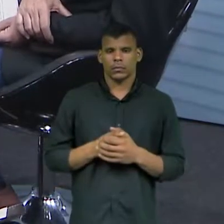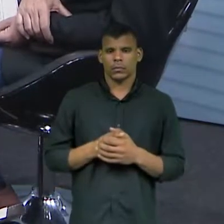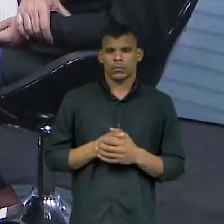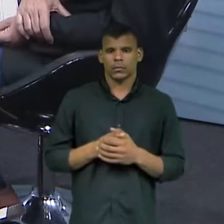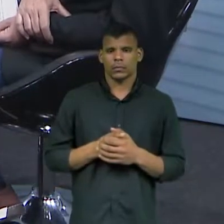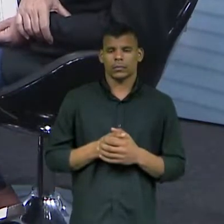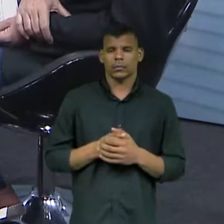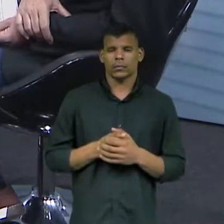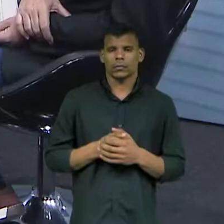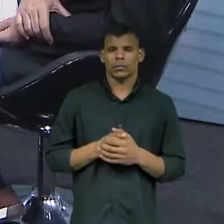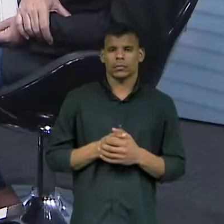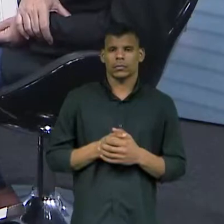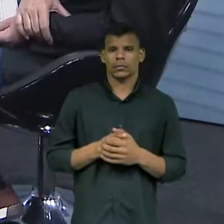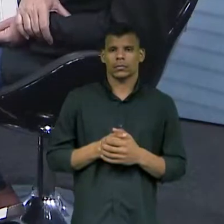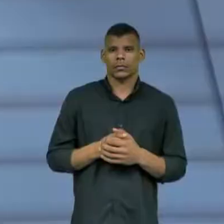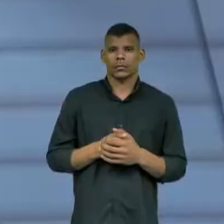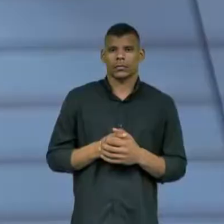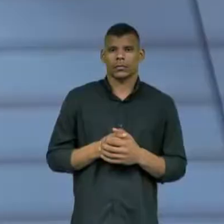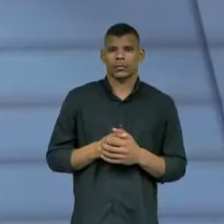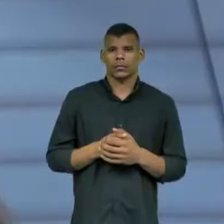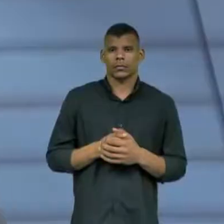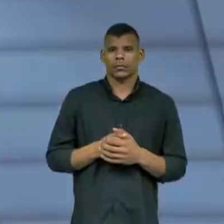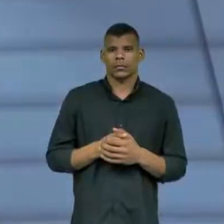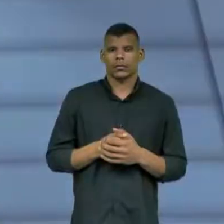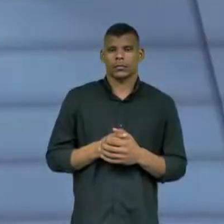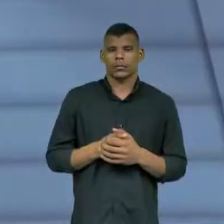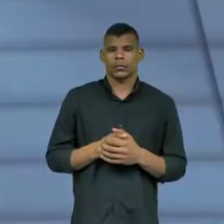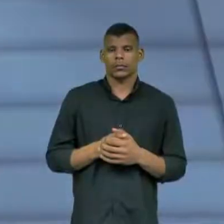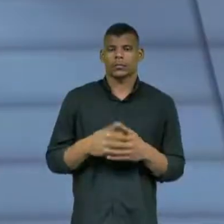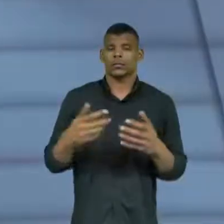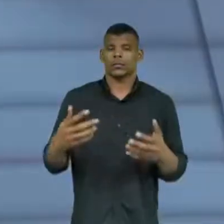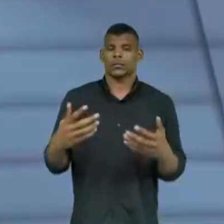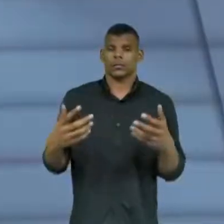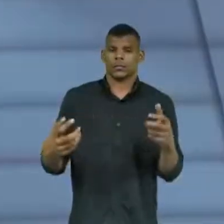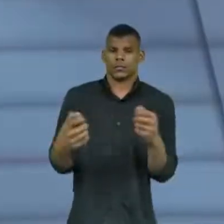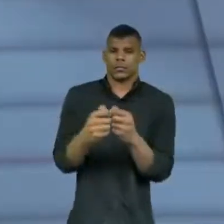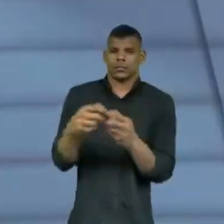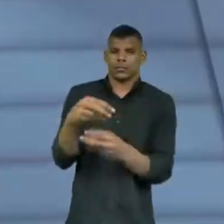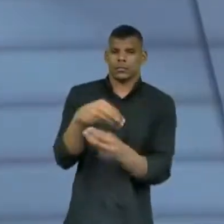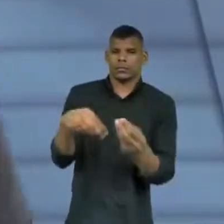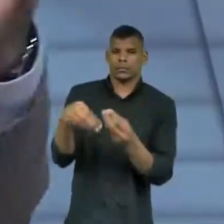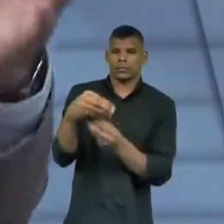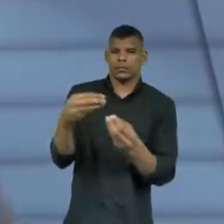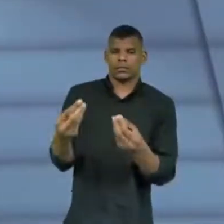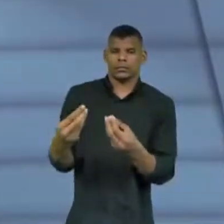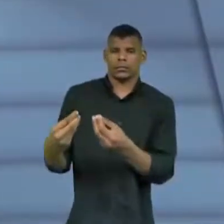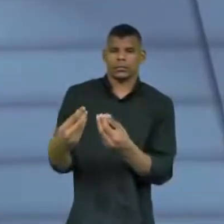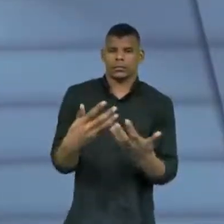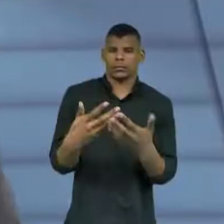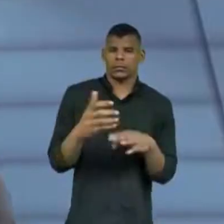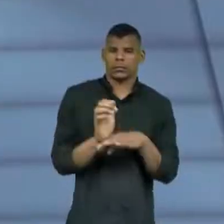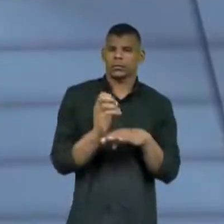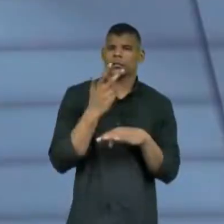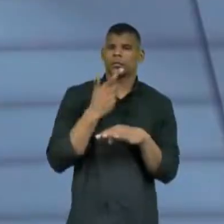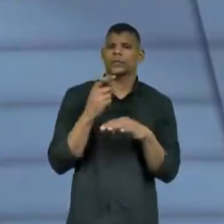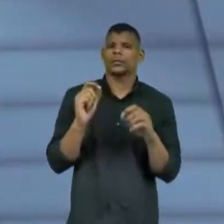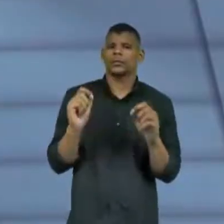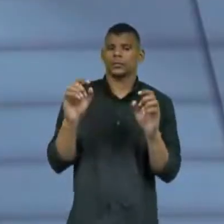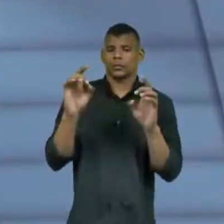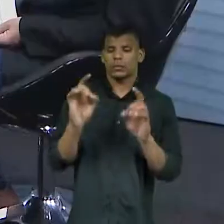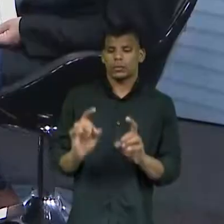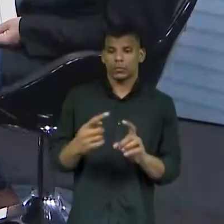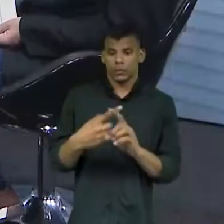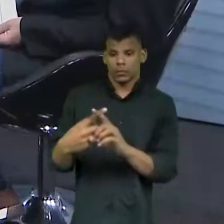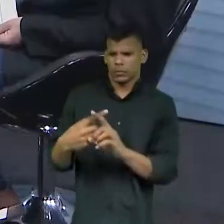nós temos aqui essas condições aqui que se juntaram, né, Lúcio? Para nos dar favorecer. Para nos dar um diferencial competitivo. A